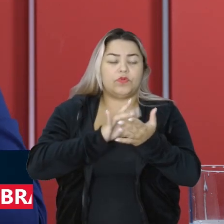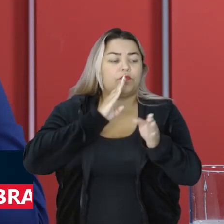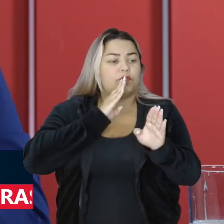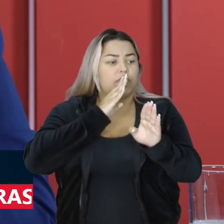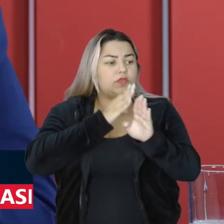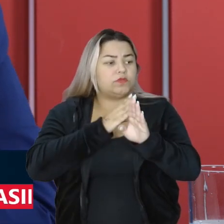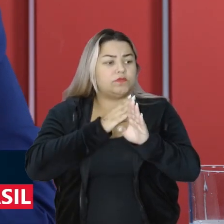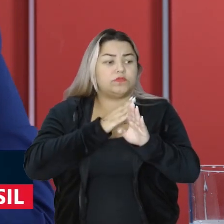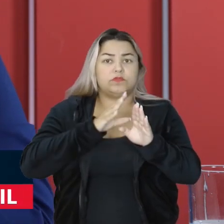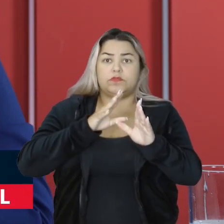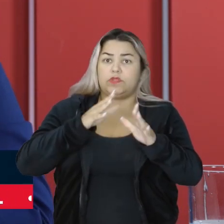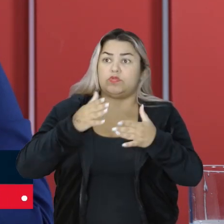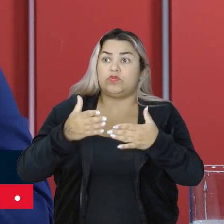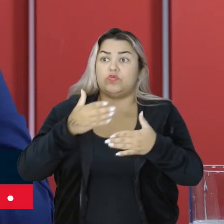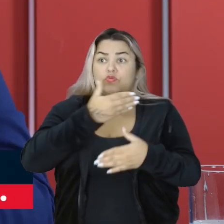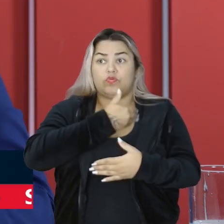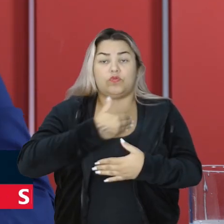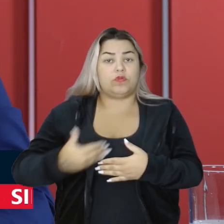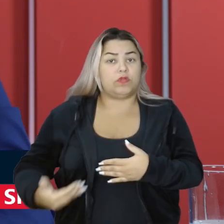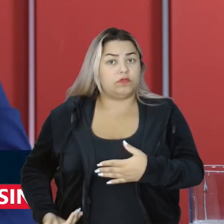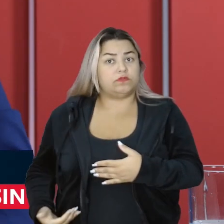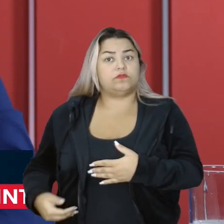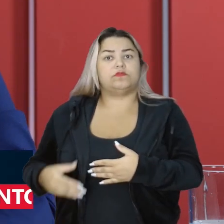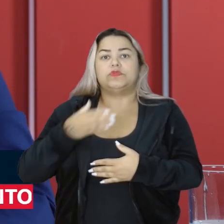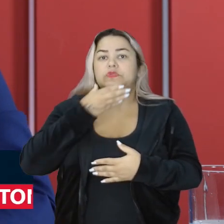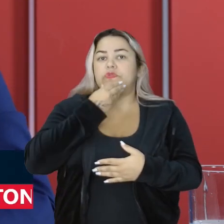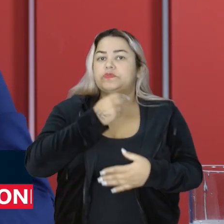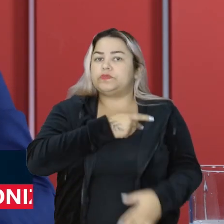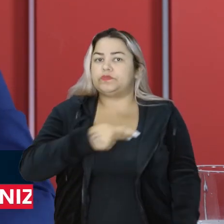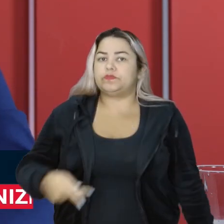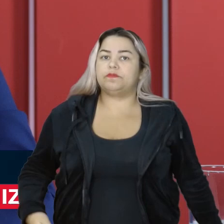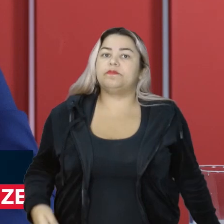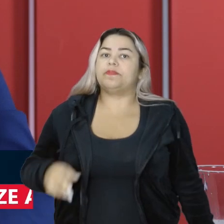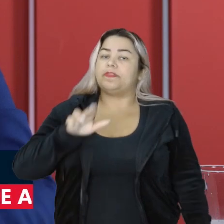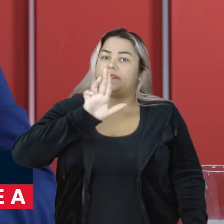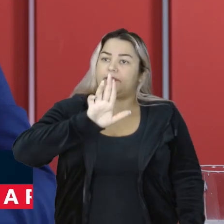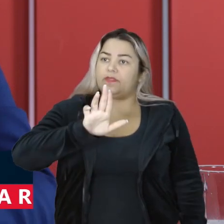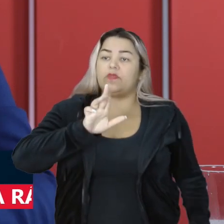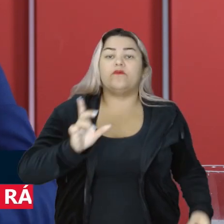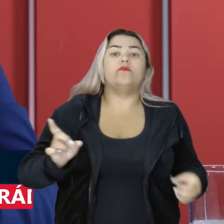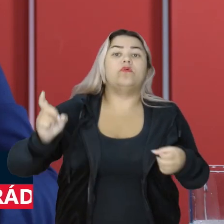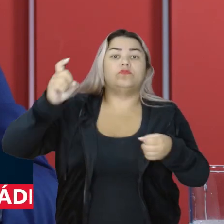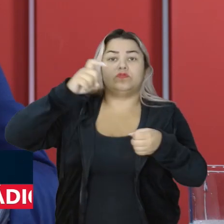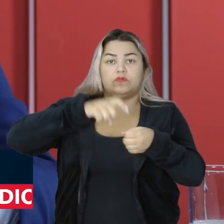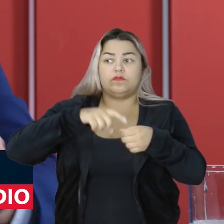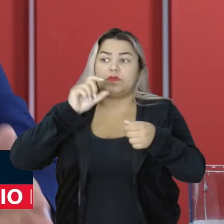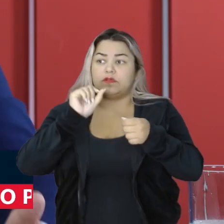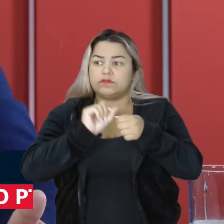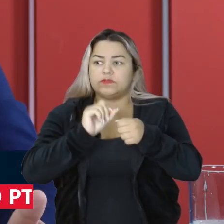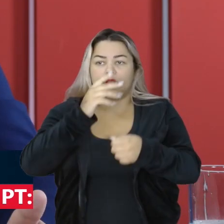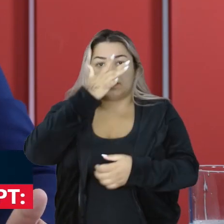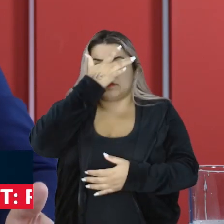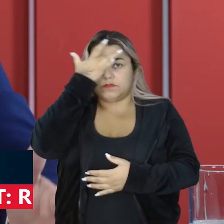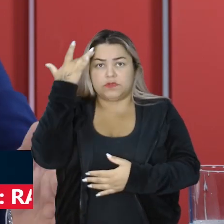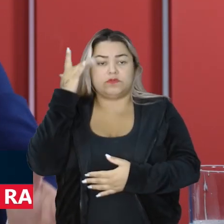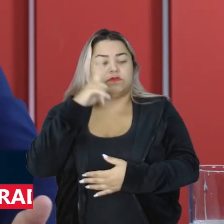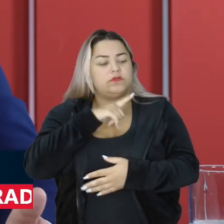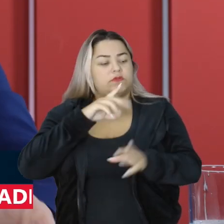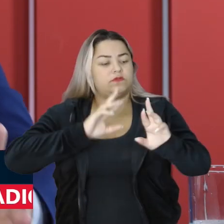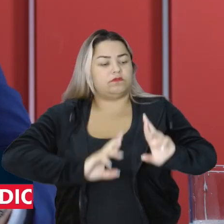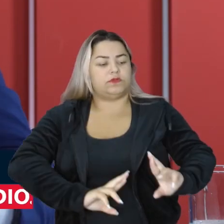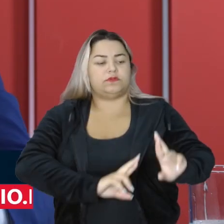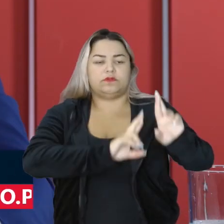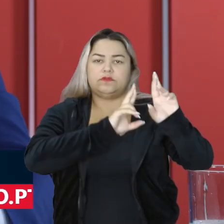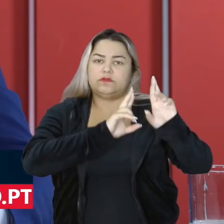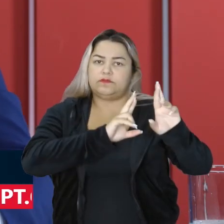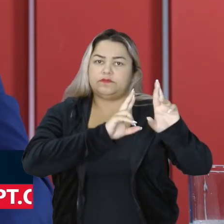objetivo geral de governo. O governo do presidente Lula voltou para fazer com que as pessoas tenham esperança, e as pessoas têm